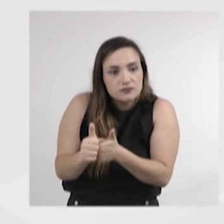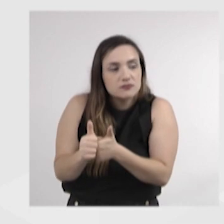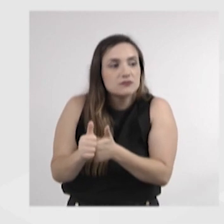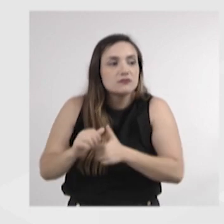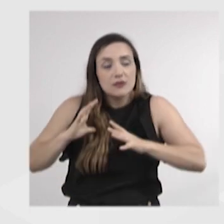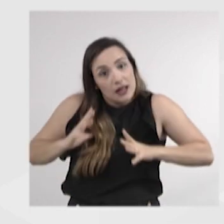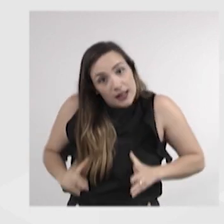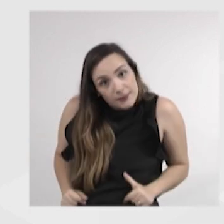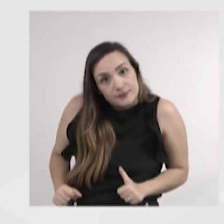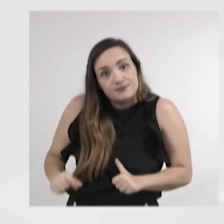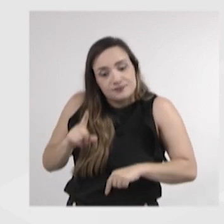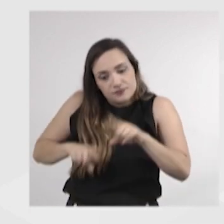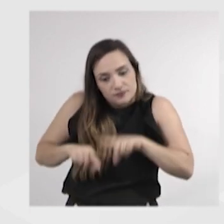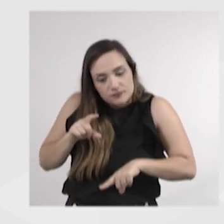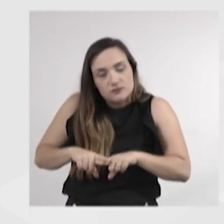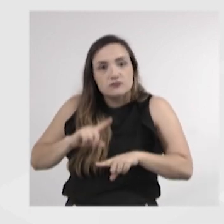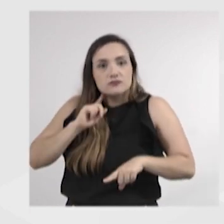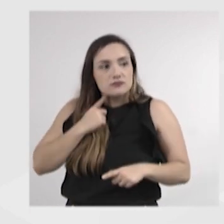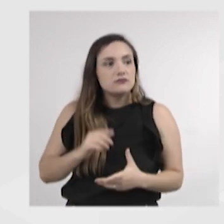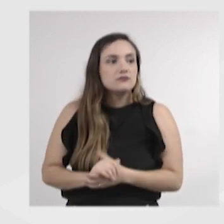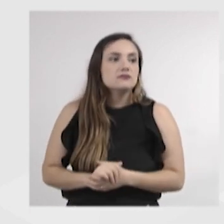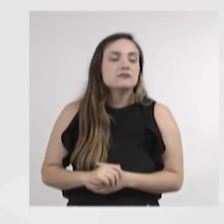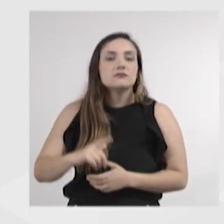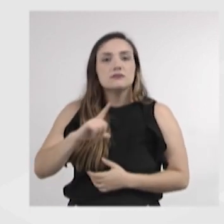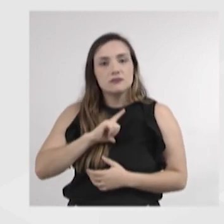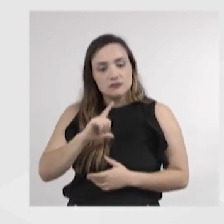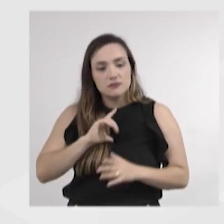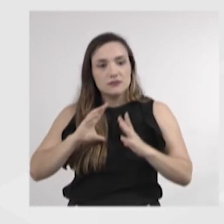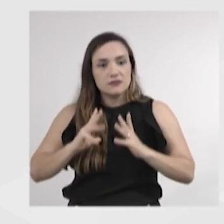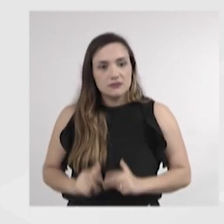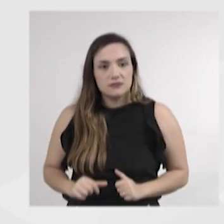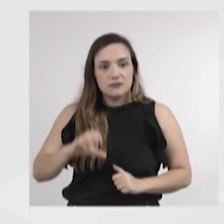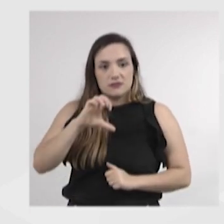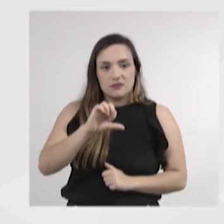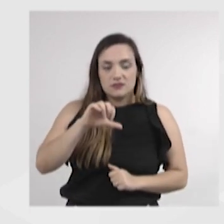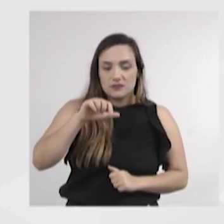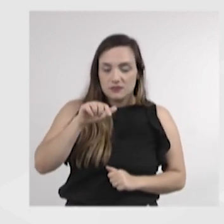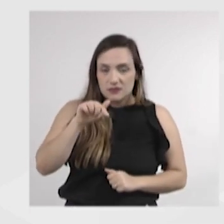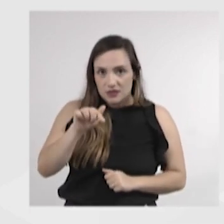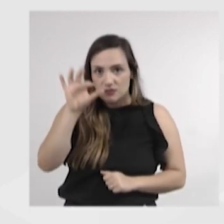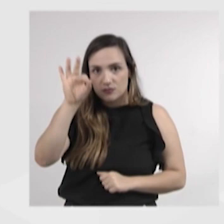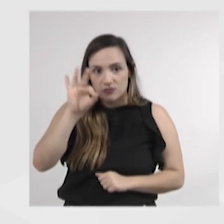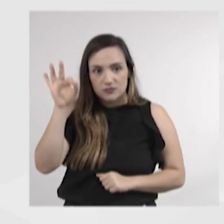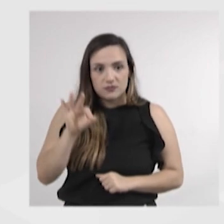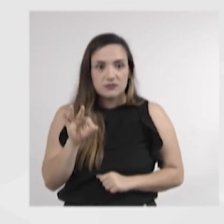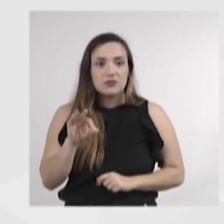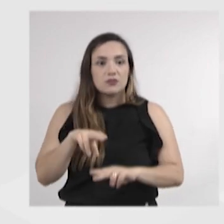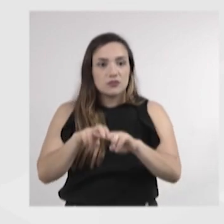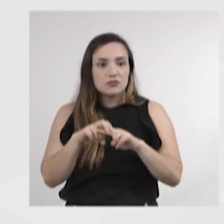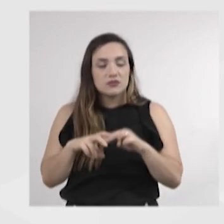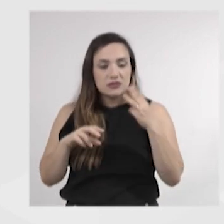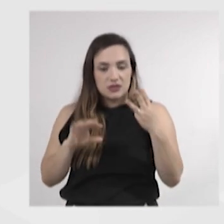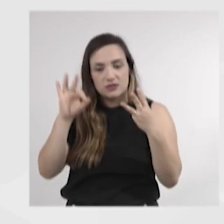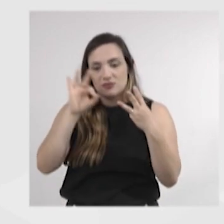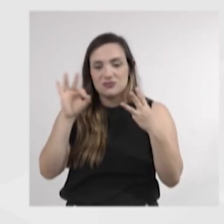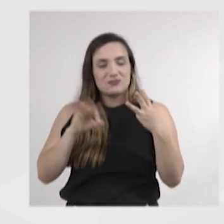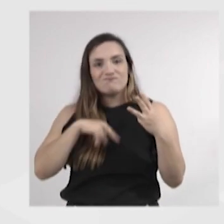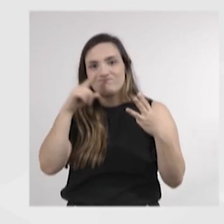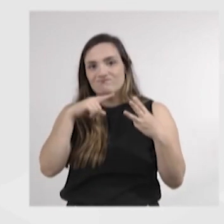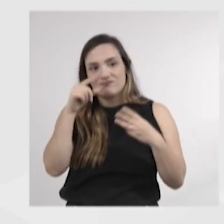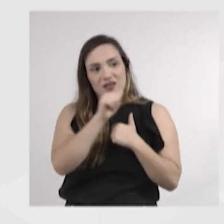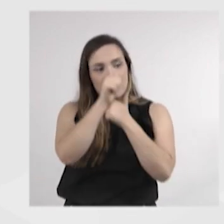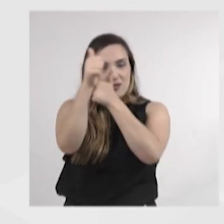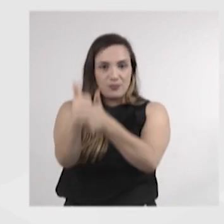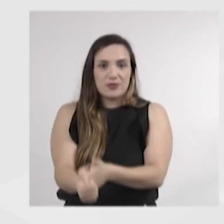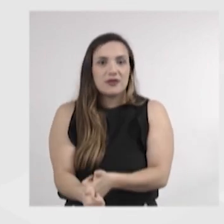sedimentos, né? Então, esses pontos são responsáveis por 97% da medição de vazão. Então, 3% da água é que não está monitorado,